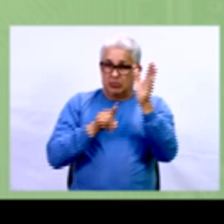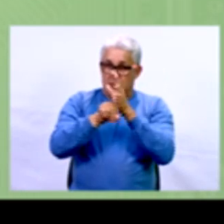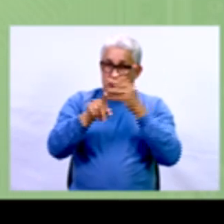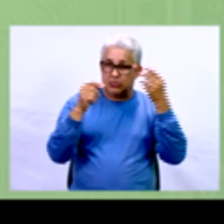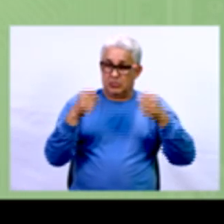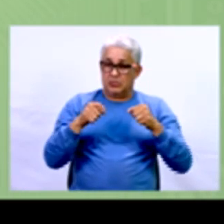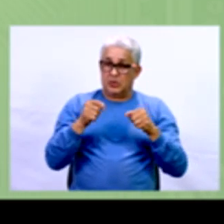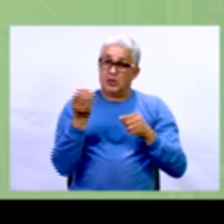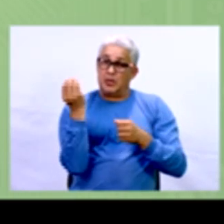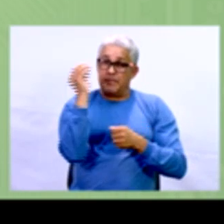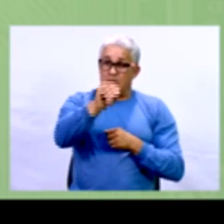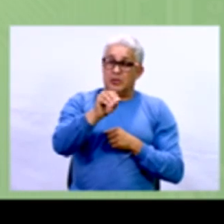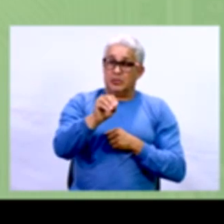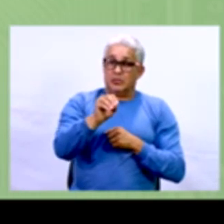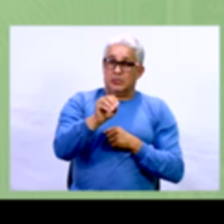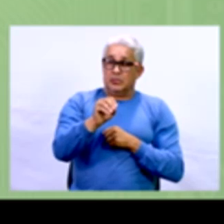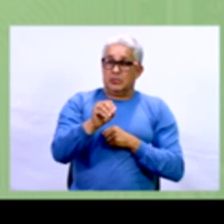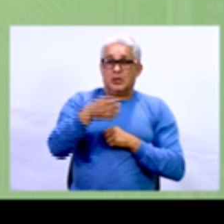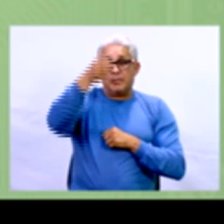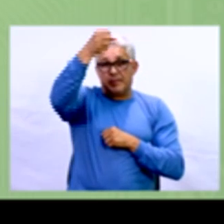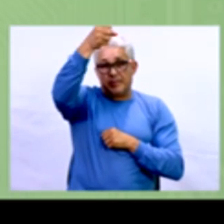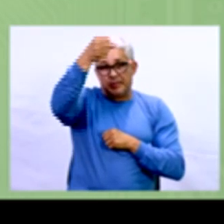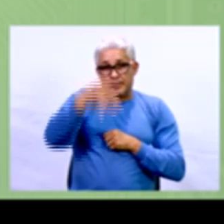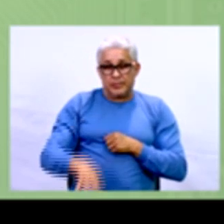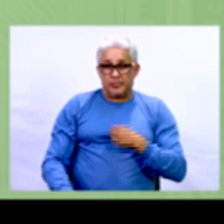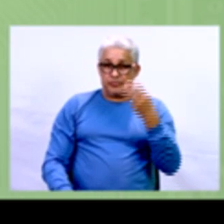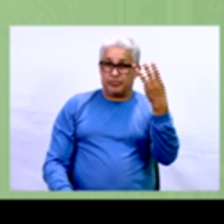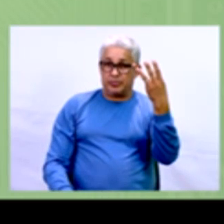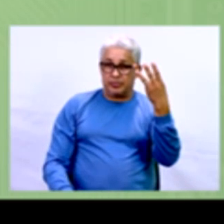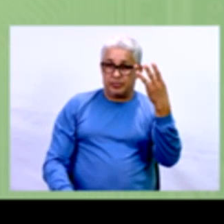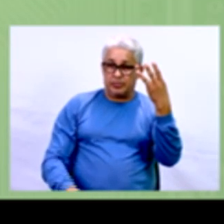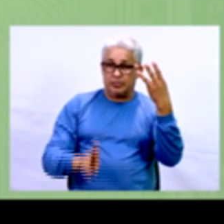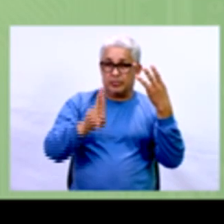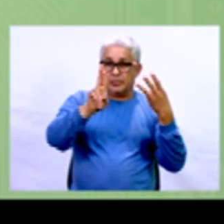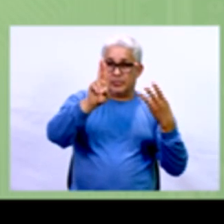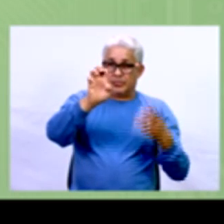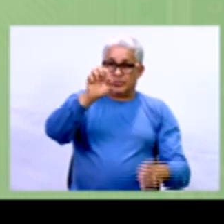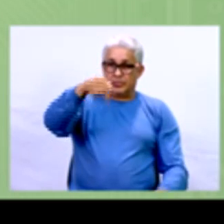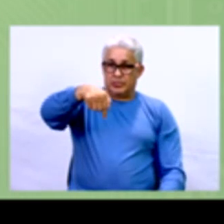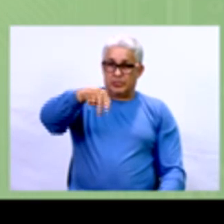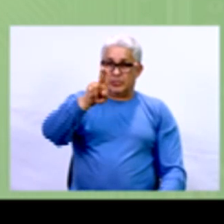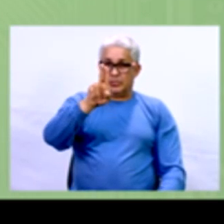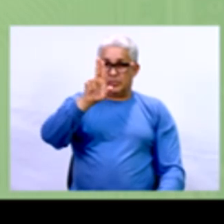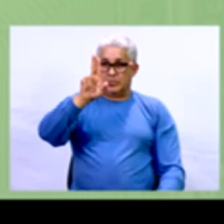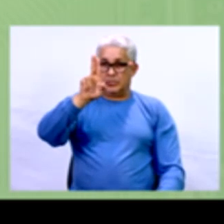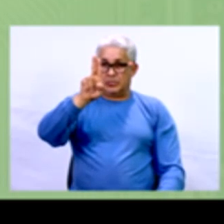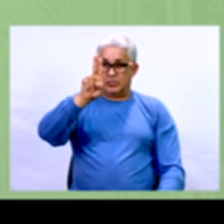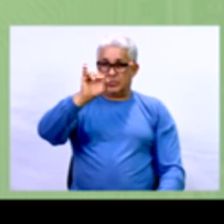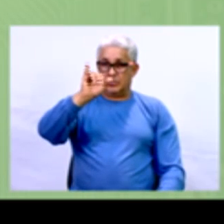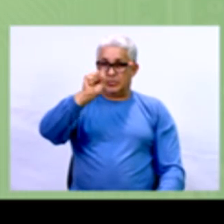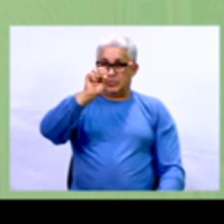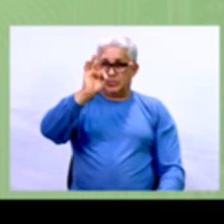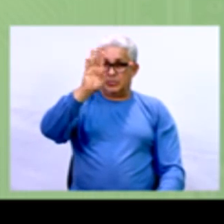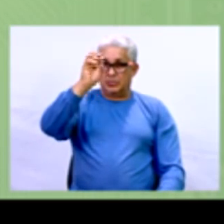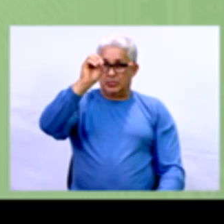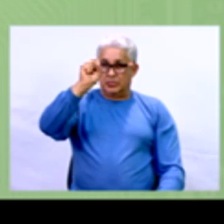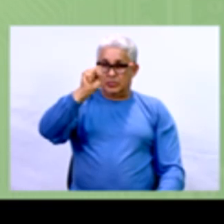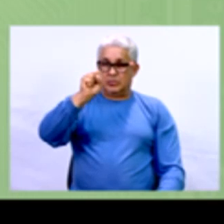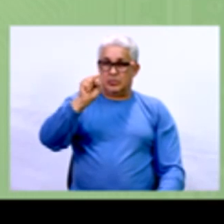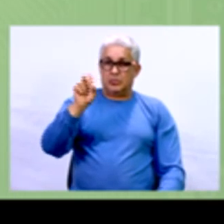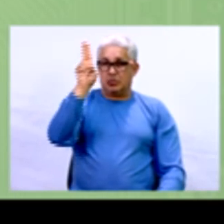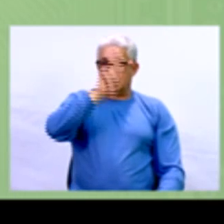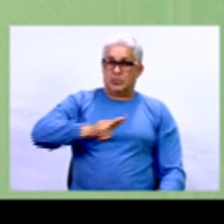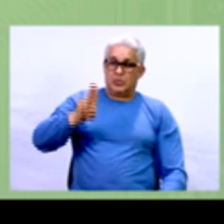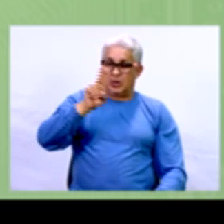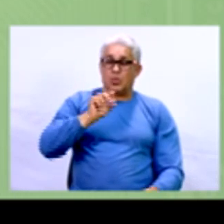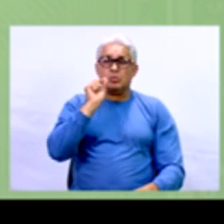vocês cite e explique pelo menos 3 requisitos para utilizar um recurso multimídia. Quer dizer, o que uma